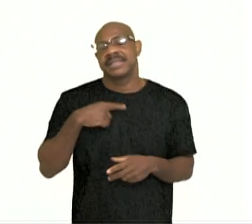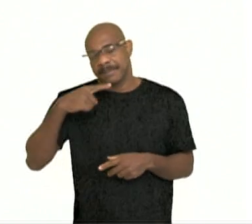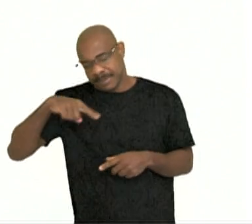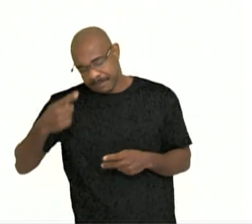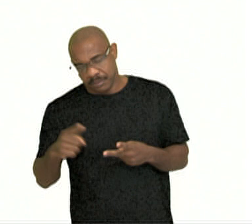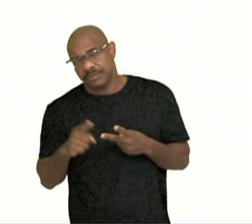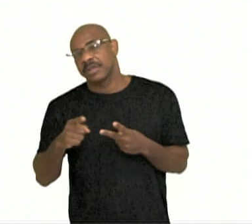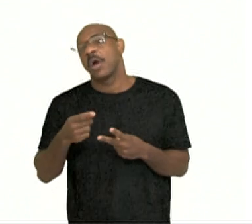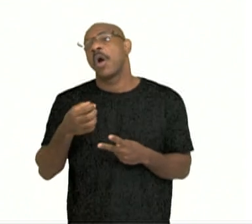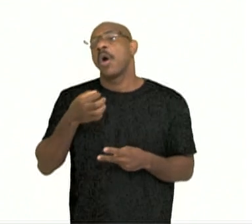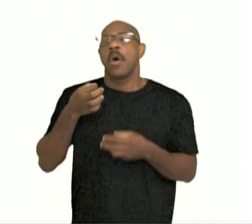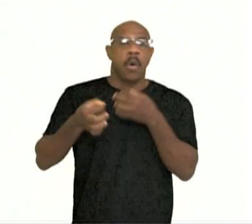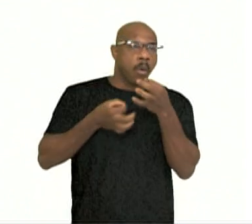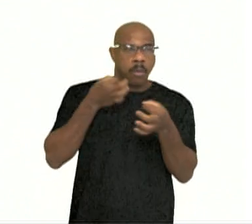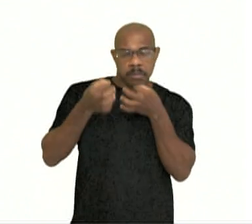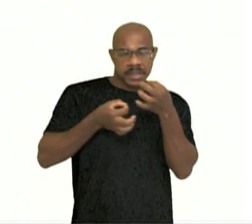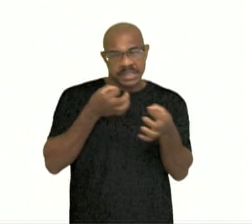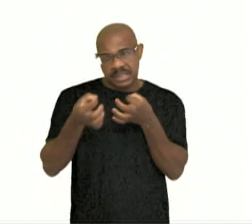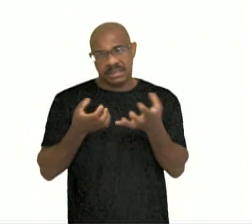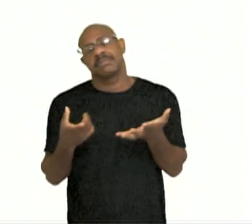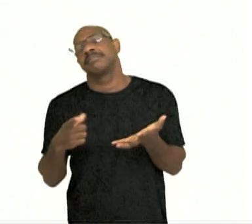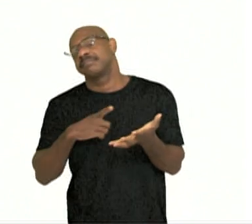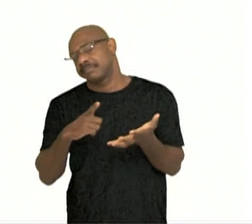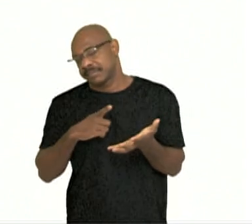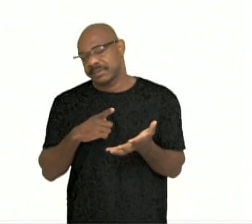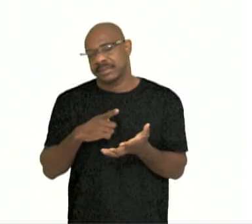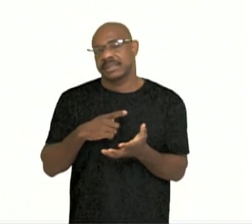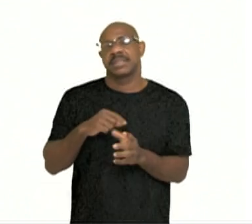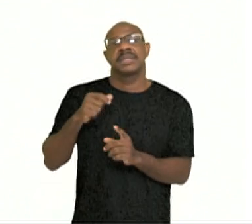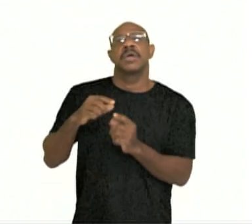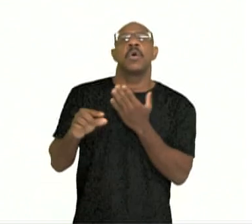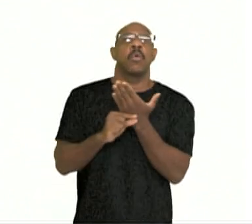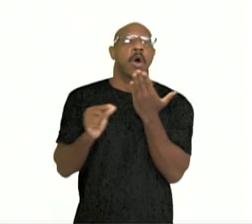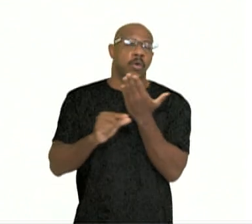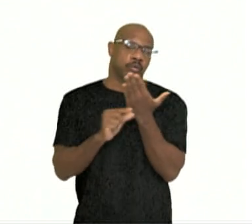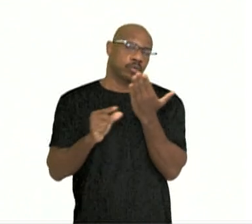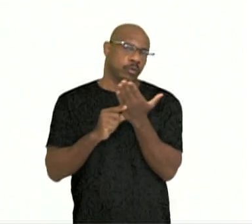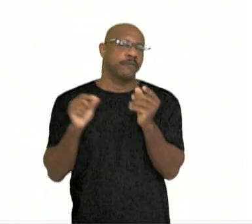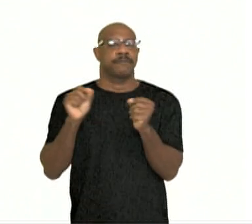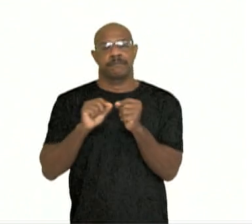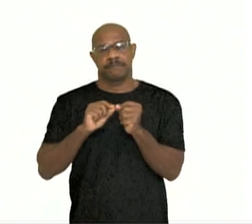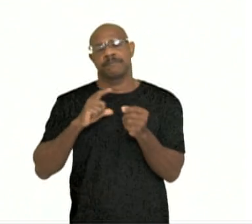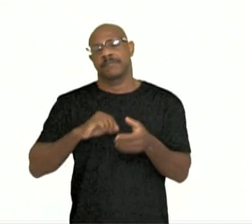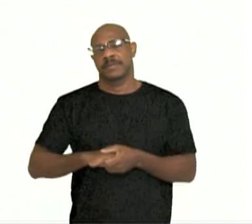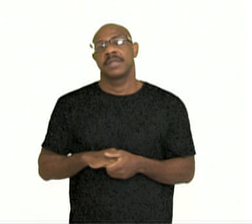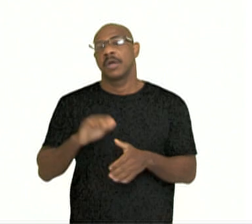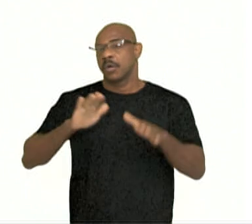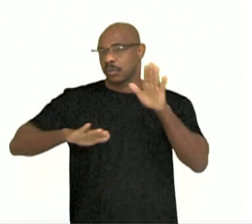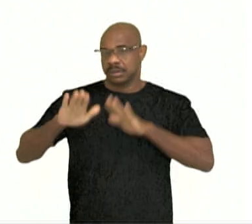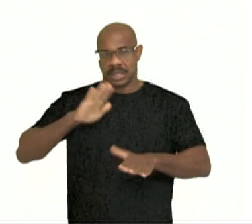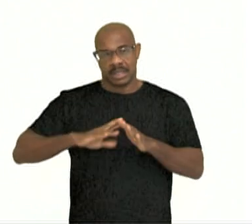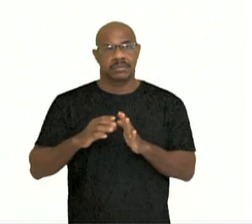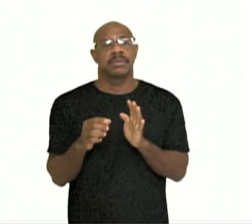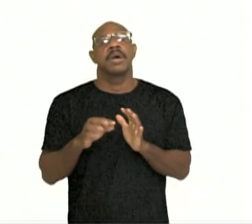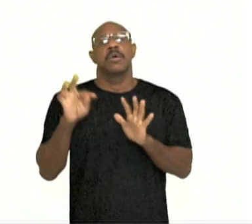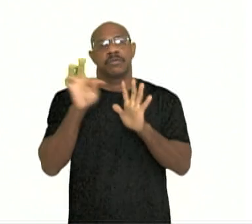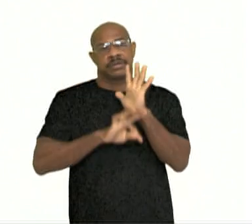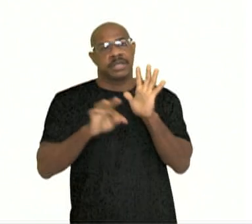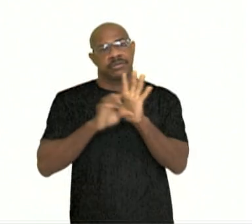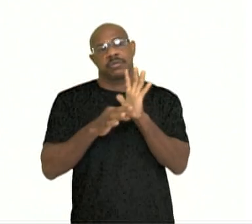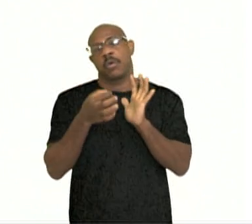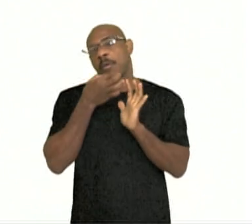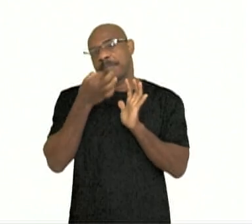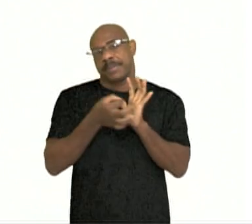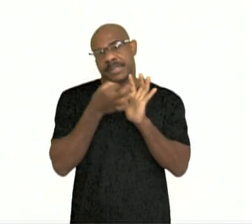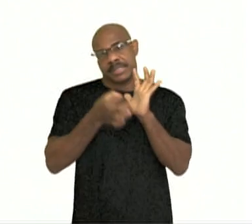as opiniões que o autor do texto teve. Então, precisa tomar cuidado que o artigo de opinião não é uma notícia, por exemplo.